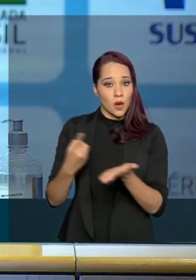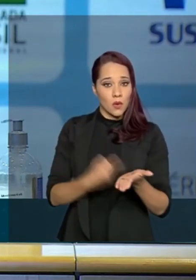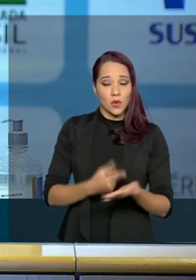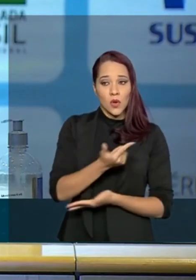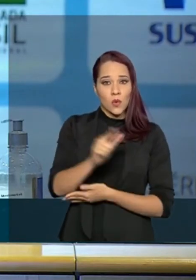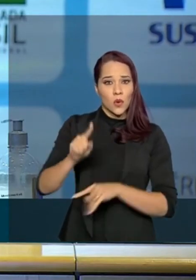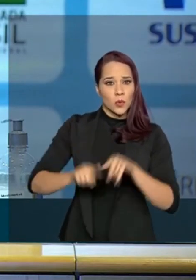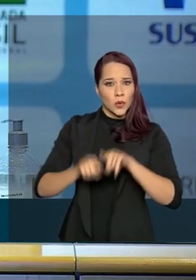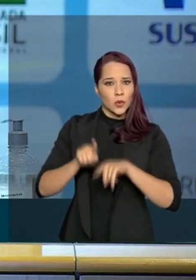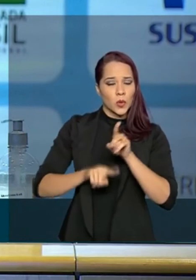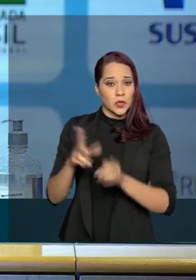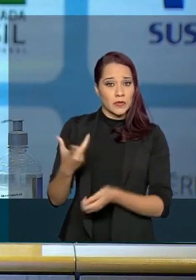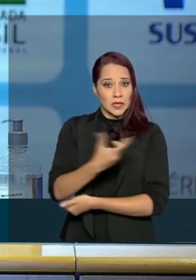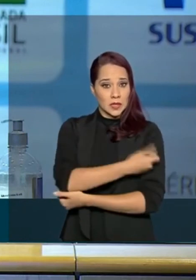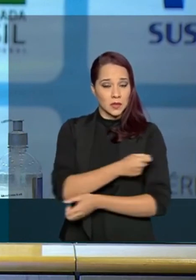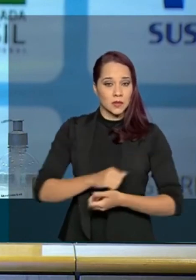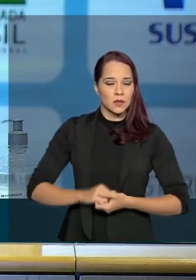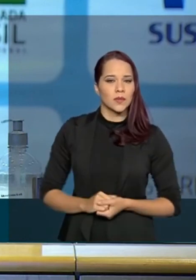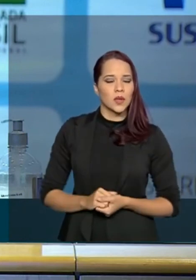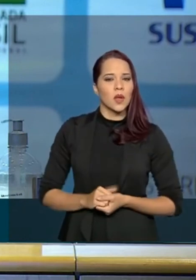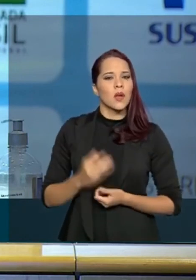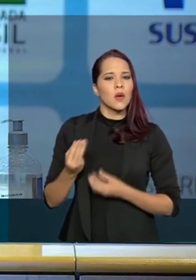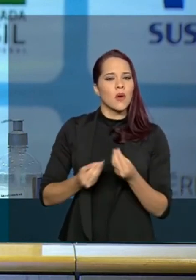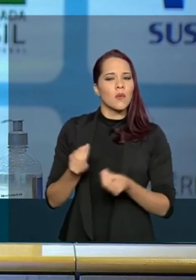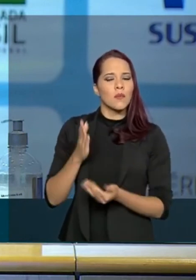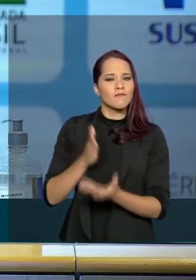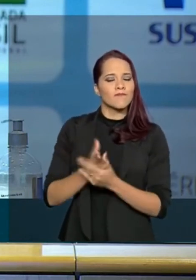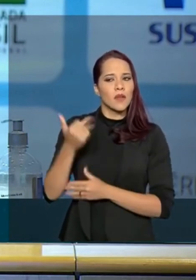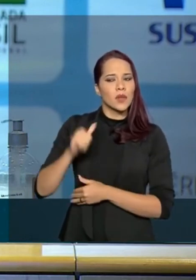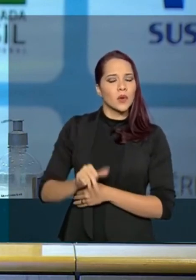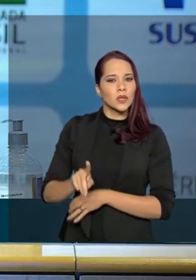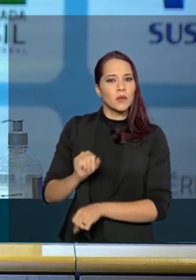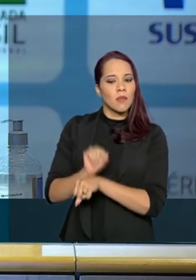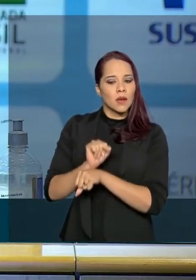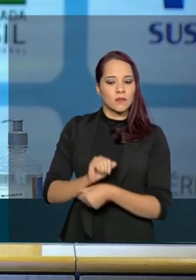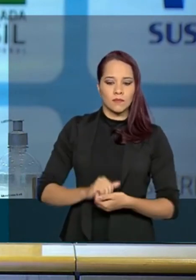outro produtor de vacina? E como a pasta avaliou essa interrupção?